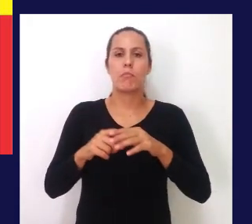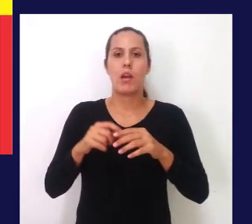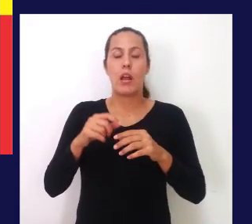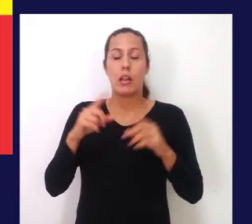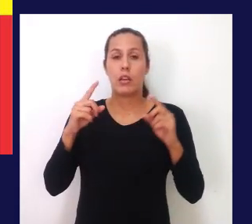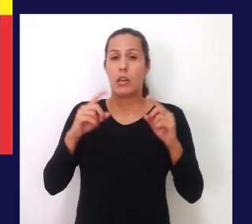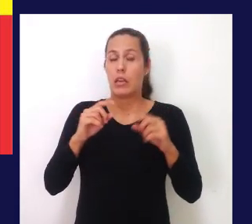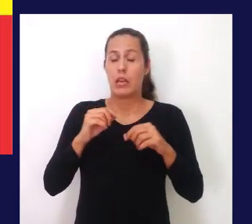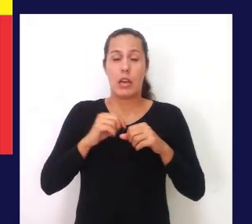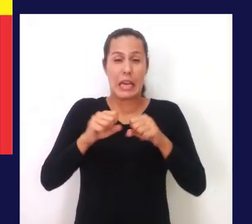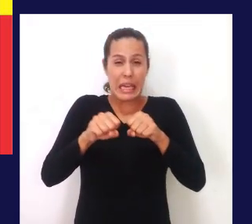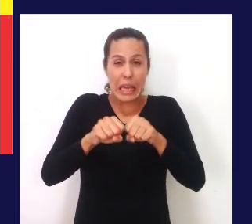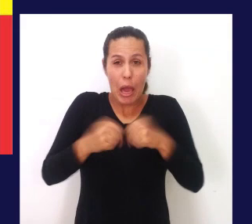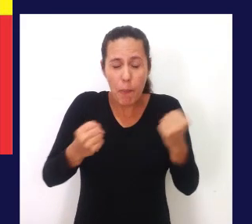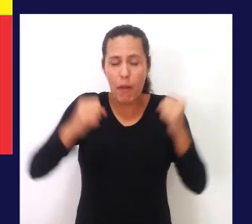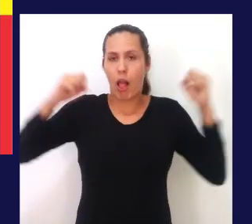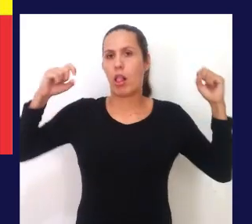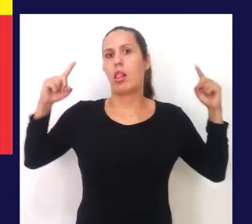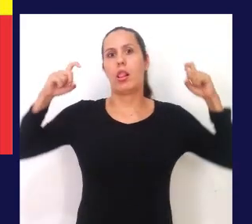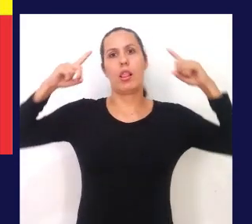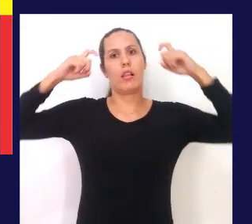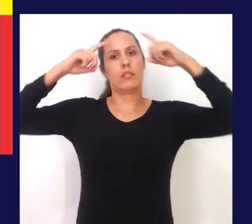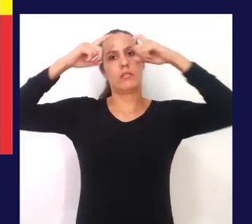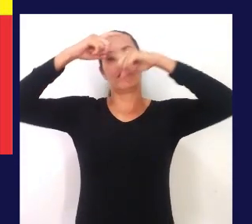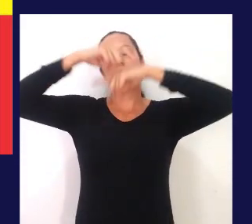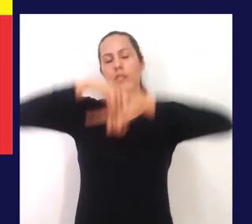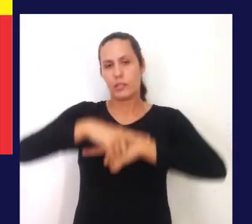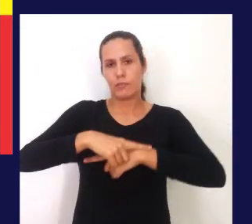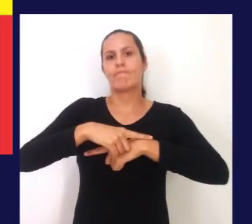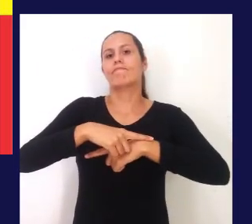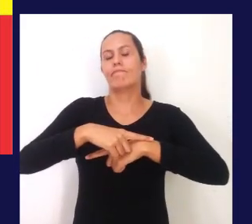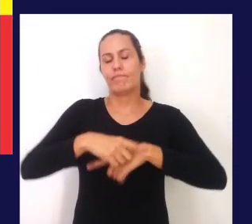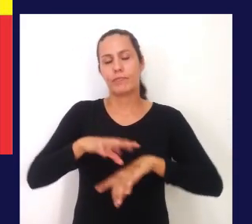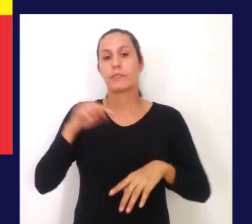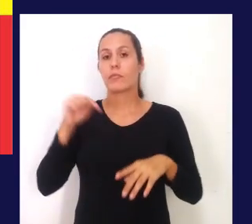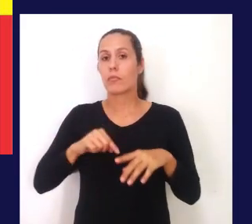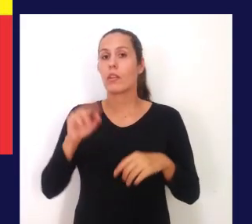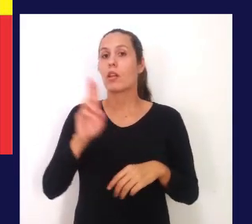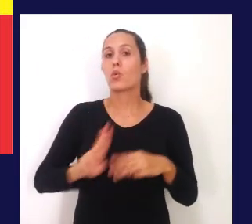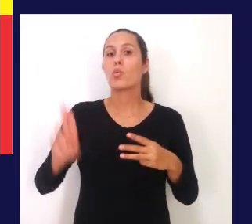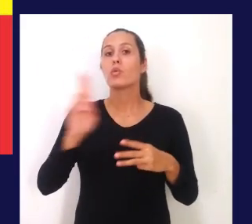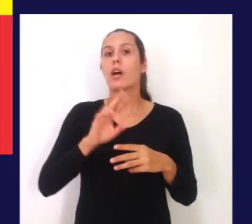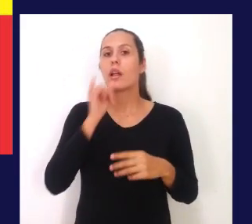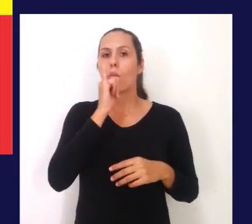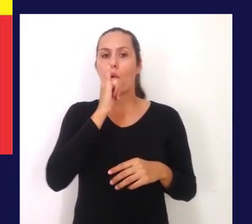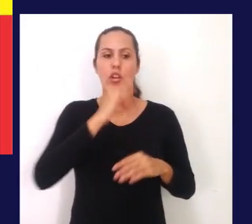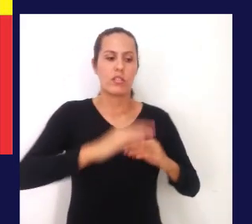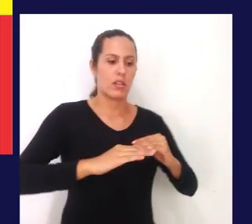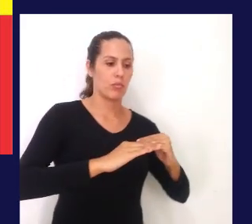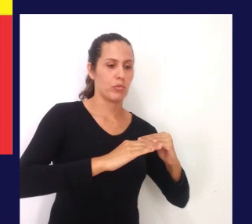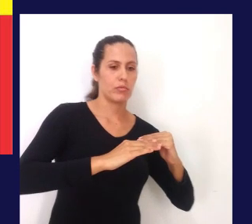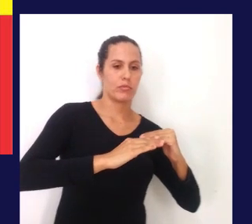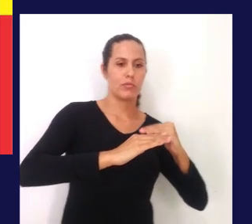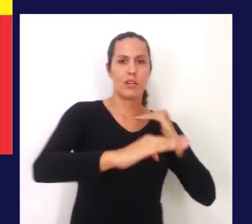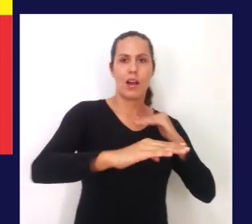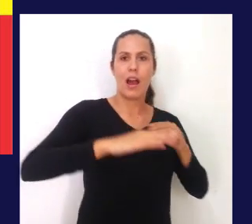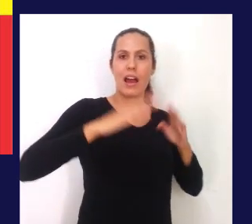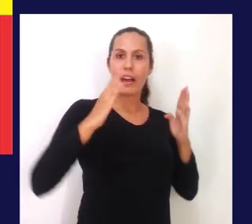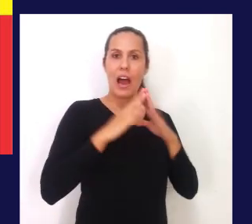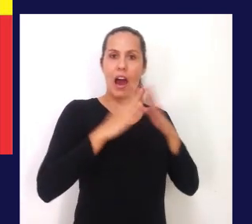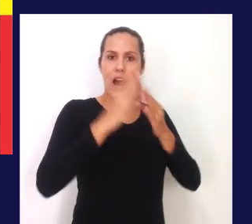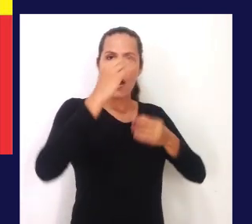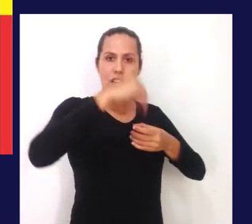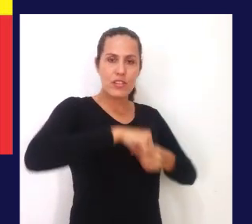dizer que vai ser difícil quebrá-lo. O granito ele vai ser muito utilizado no revestimento de pisos,